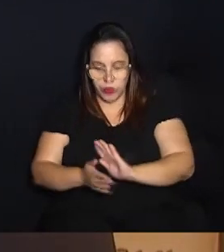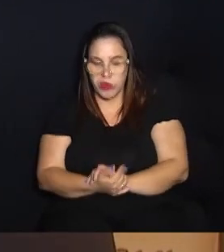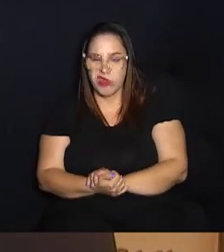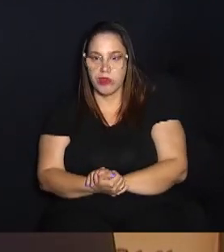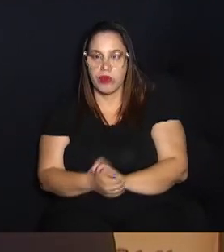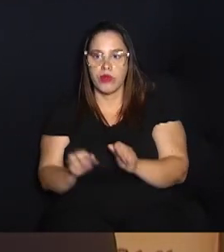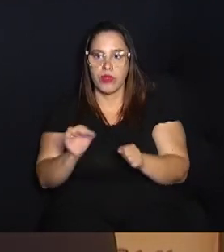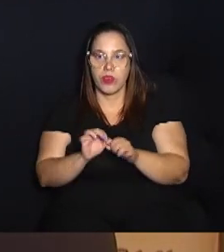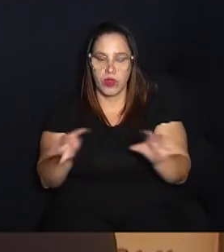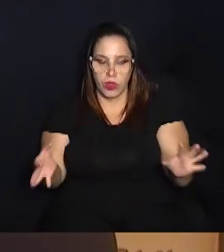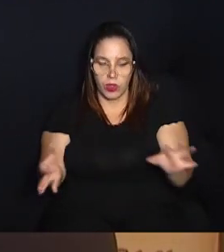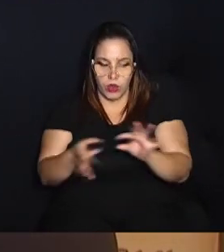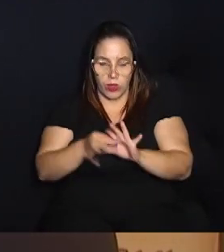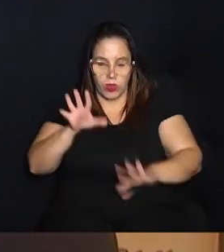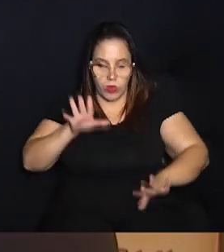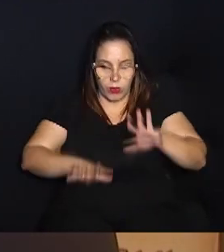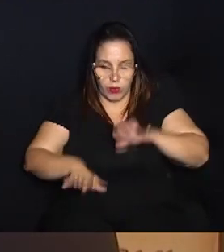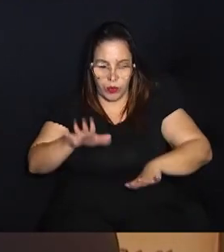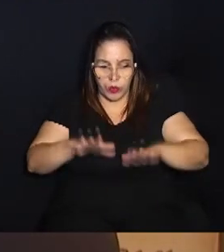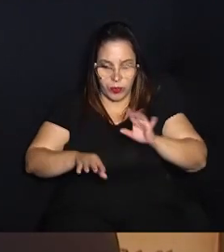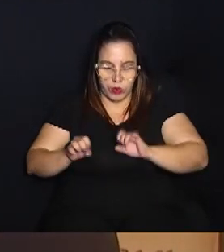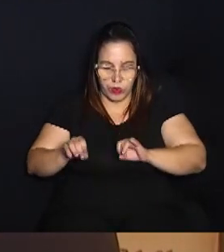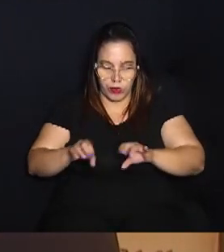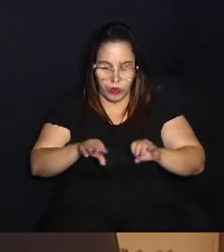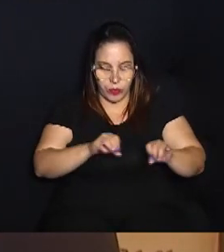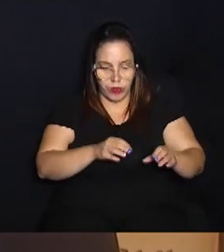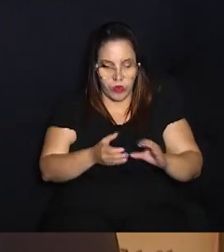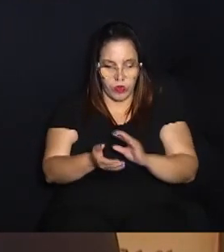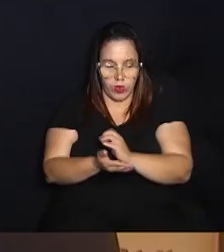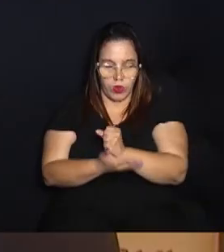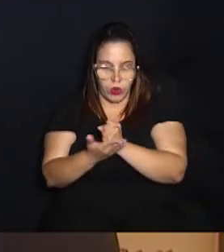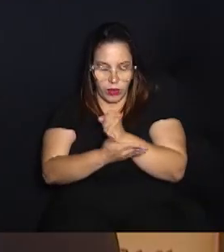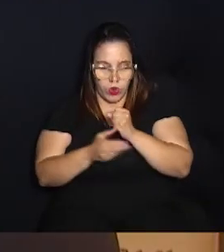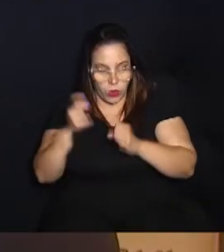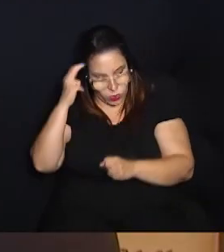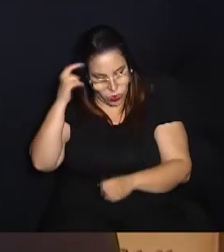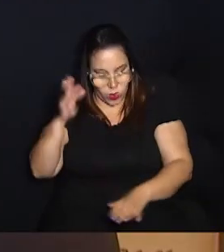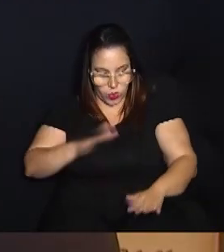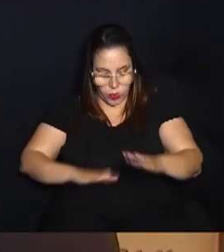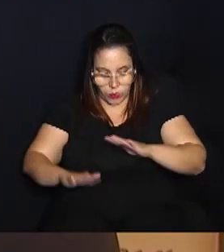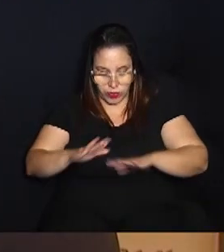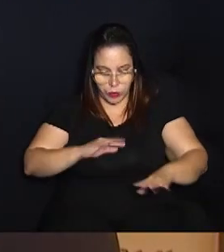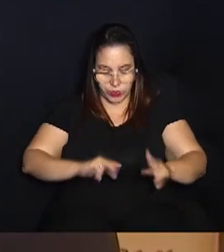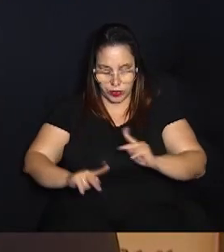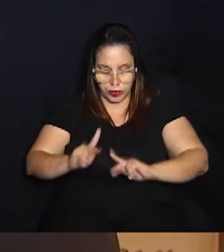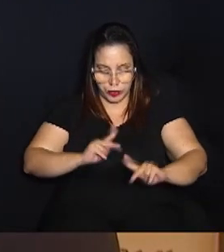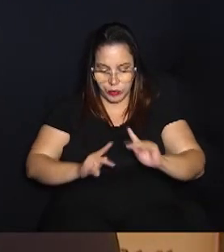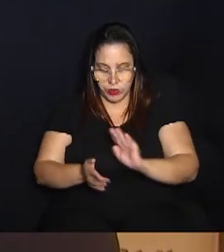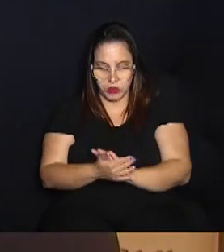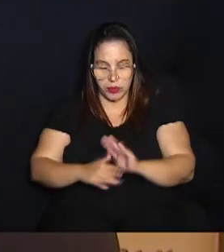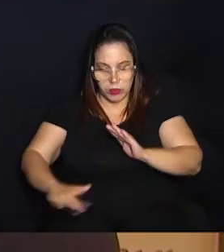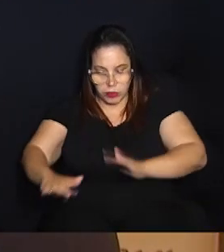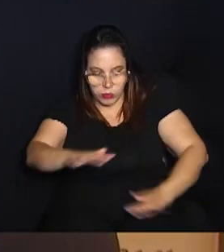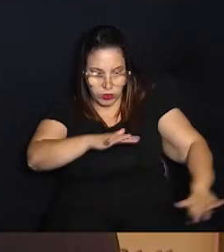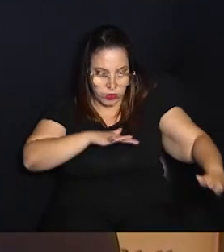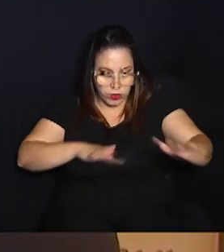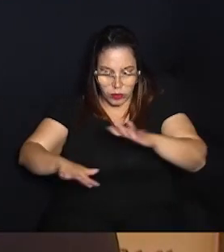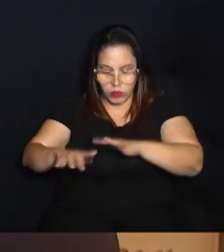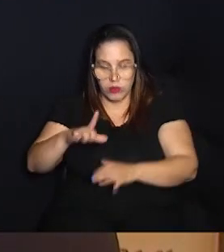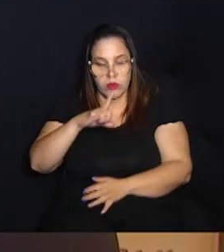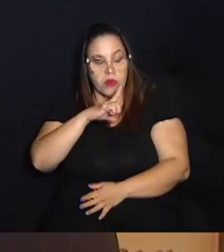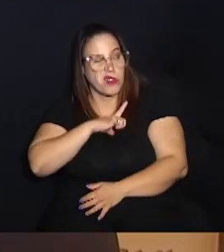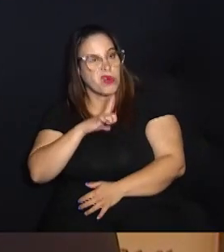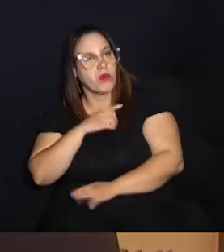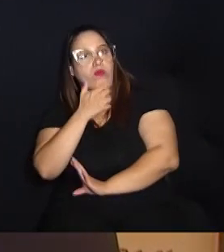foi vinculado aos movimentos de educação de base, aos movimentos de cultura popular. Então, nesse cenário, você tinha